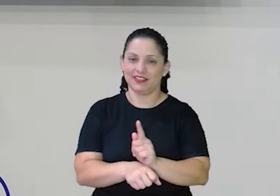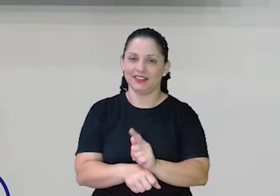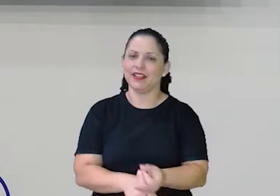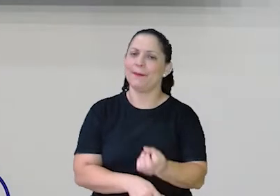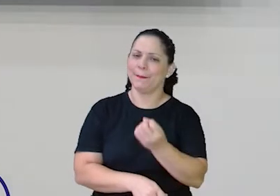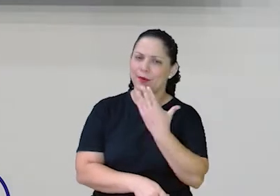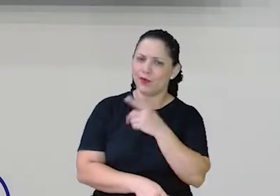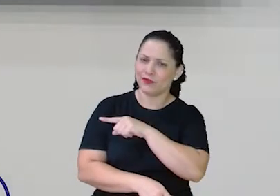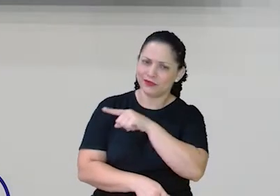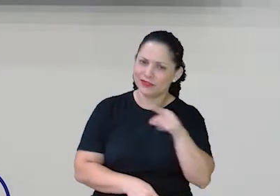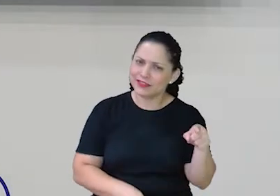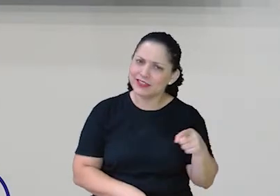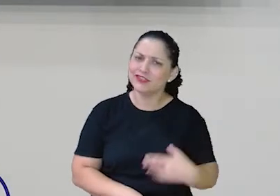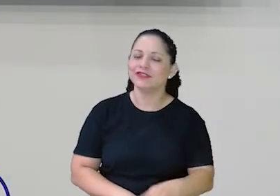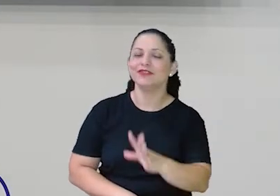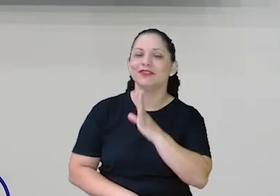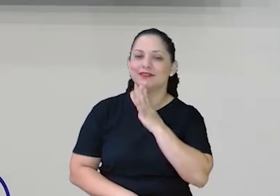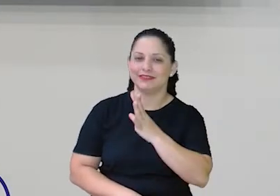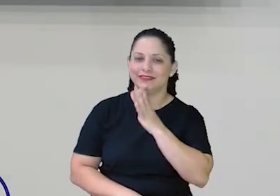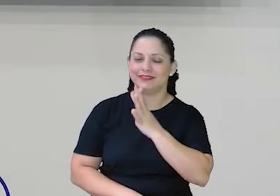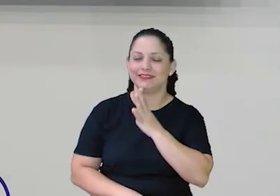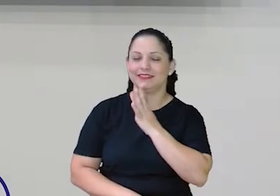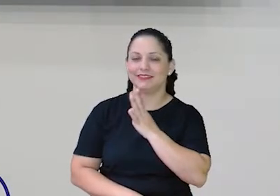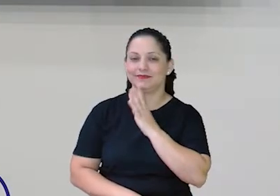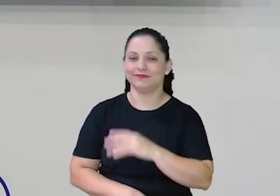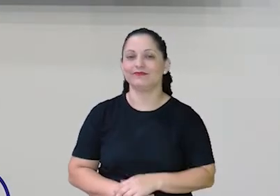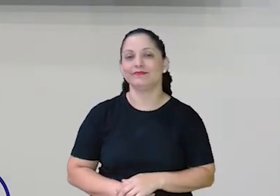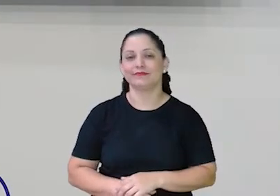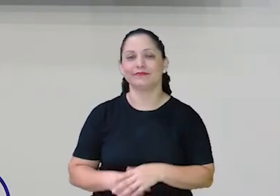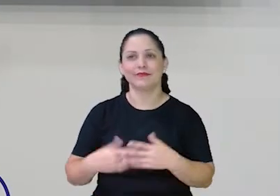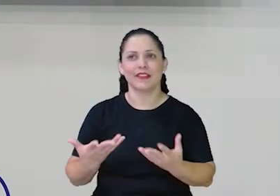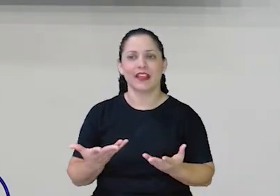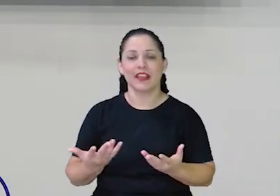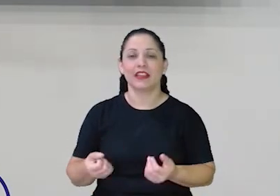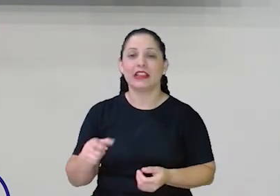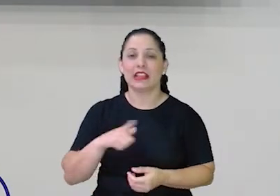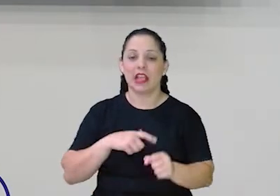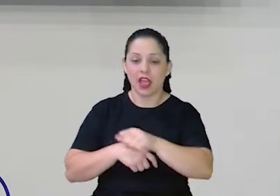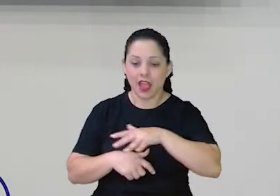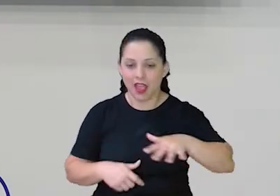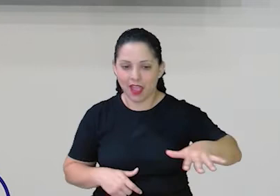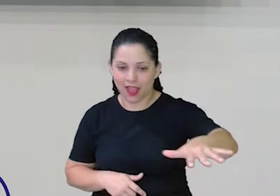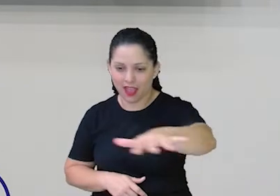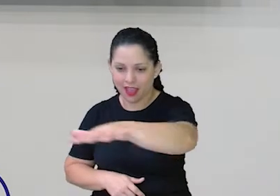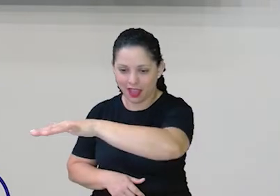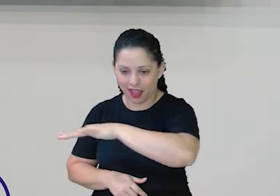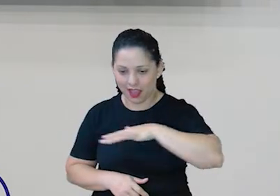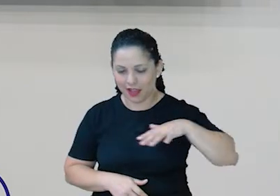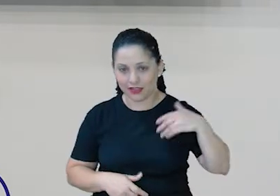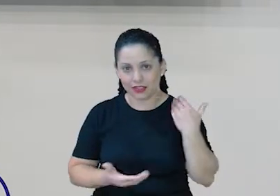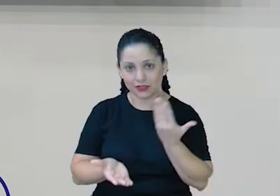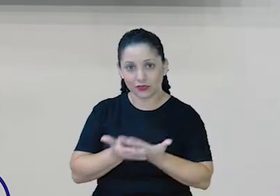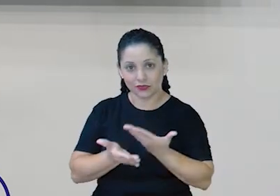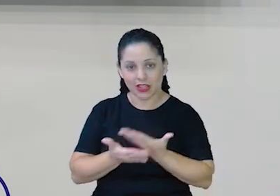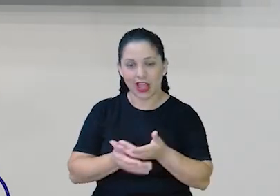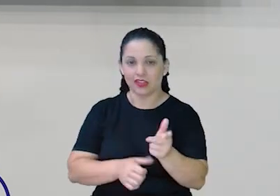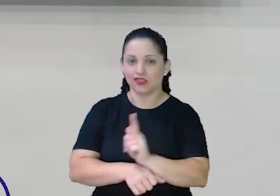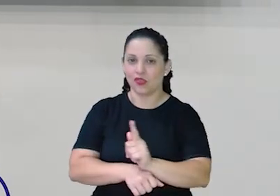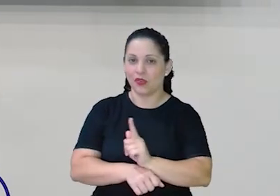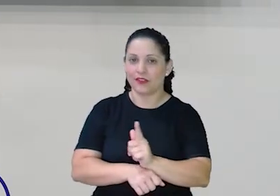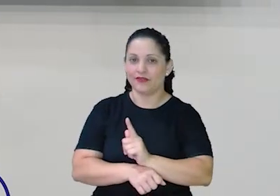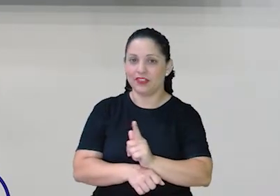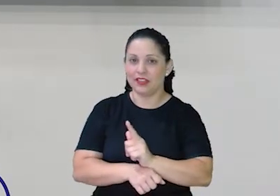bom vocês irem se familiarizando com elas, tá? Porque quando a gente fala do espaço físico, a gente está trabalhando a geografia física